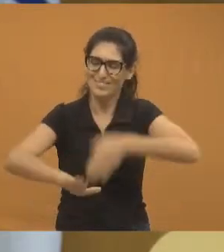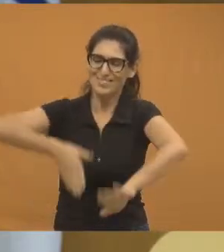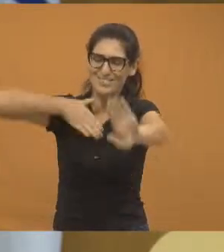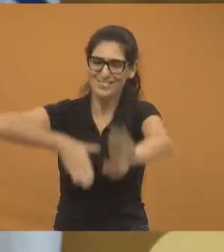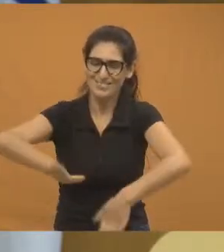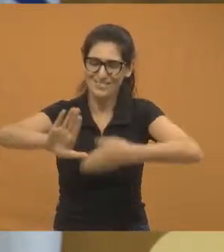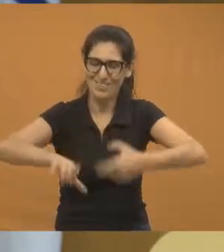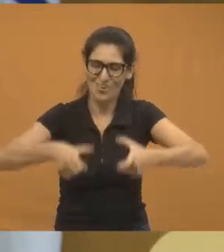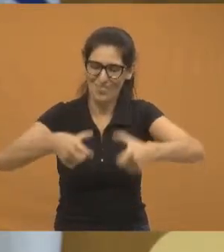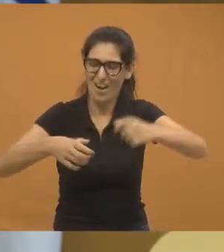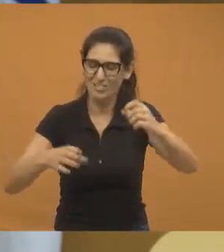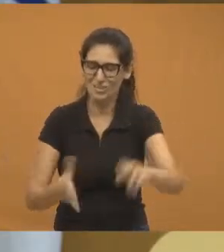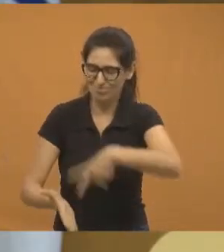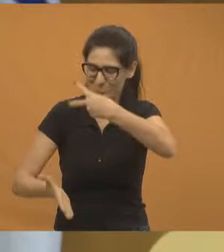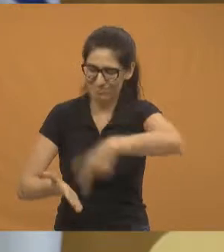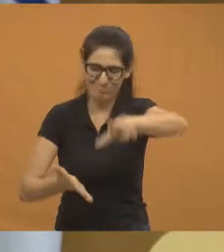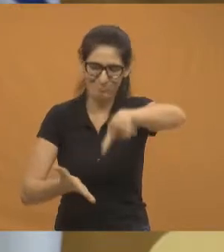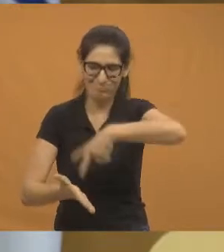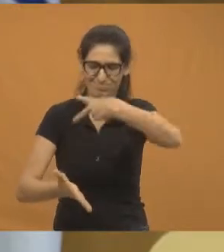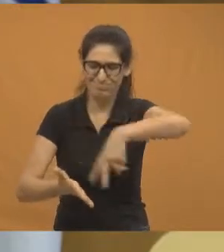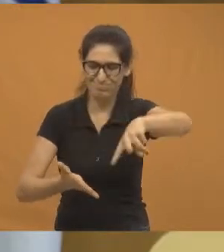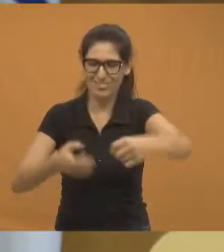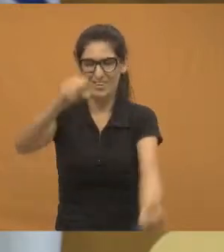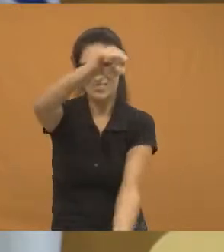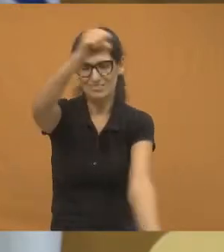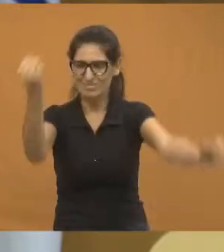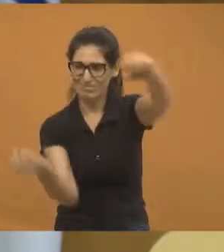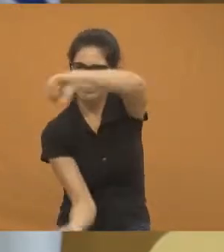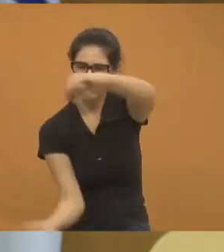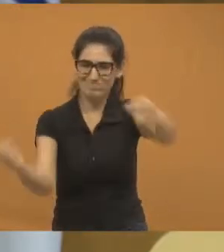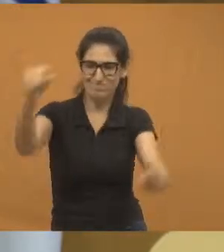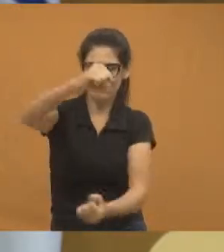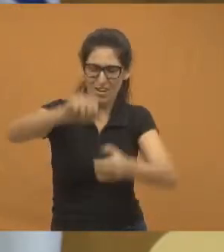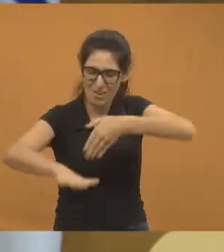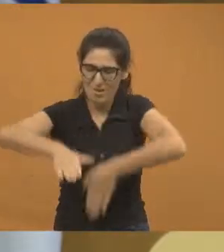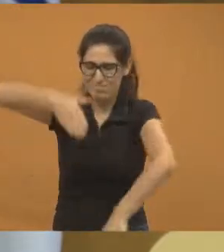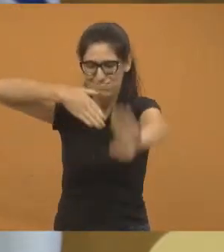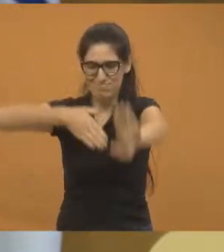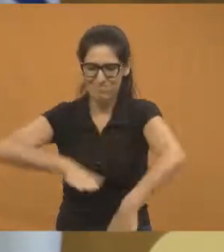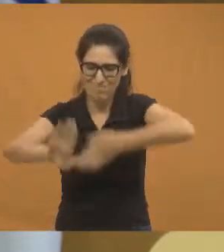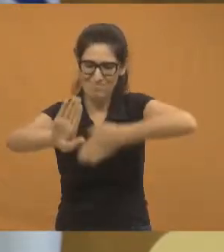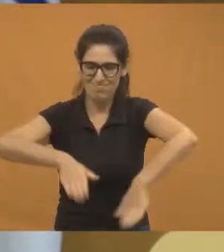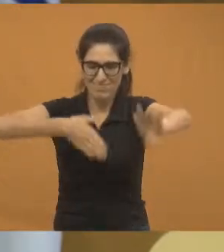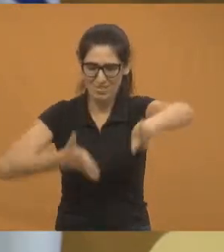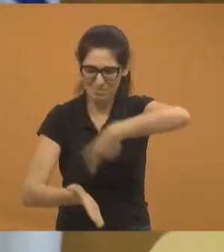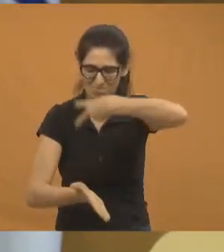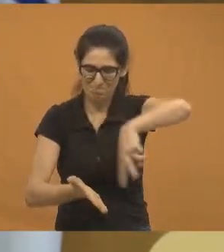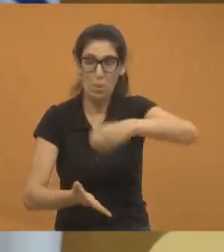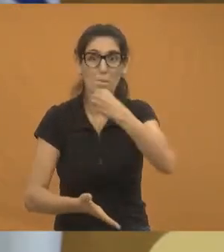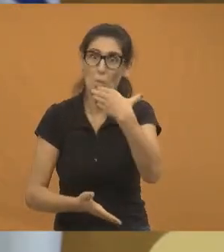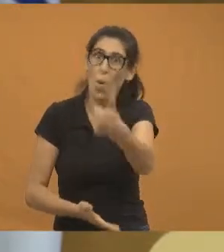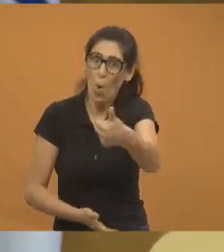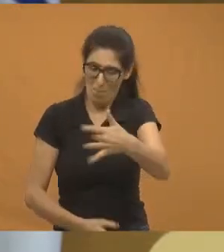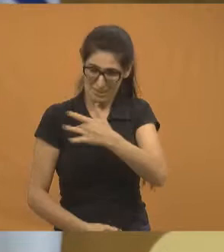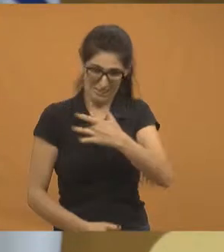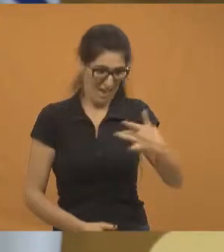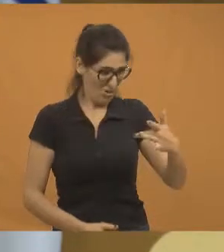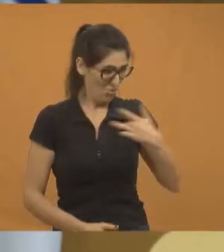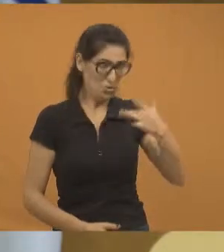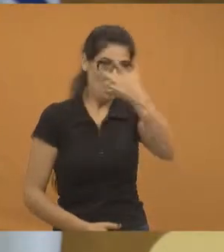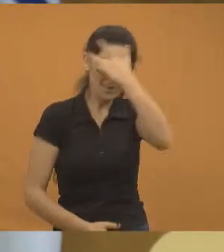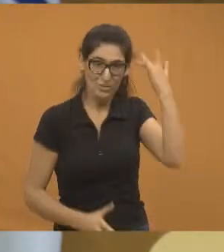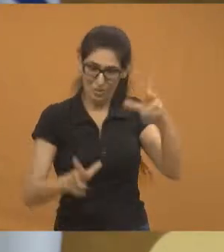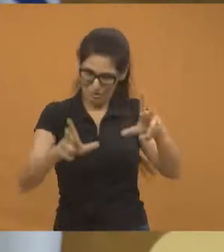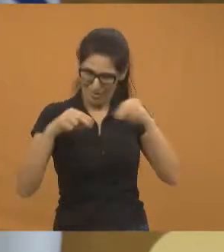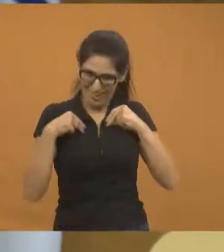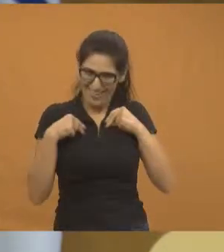as pessoas lá aproveite da melhor forma possível esse equipamento que a gente sabe que faz muito bem à saúde obrigado pela sua presença